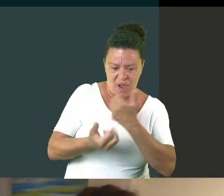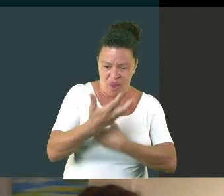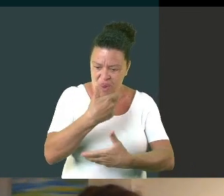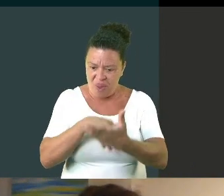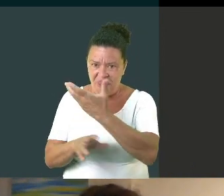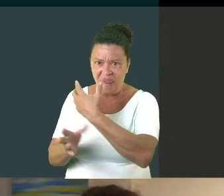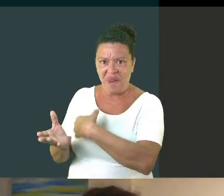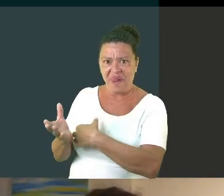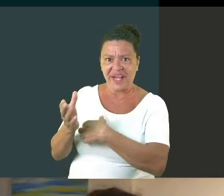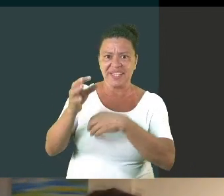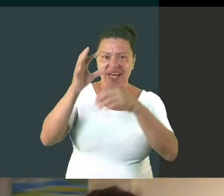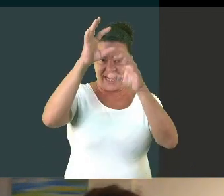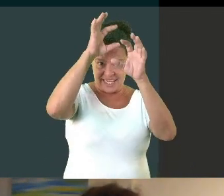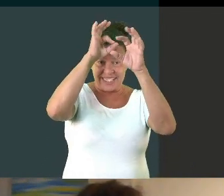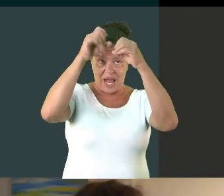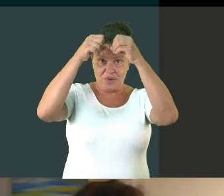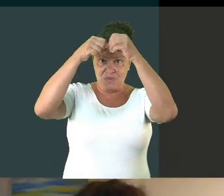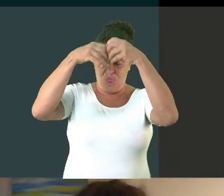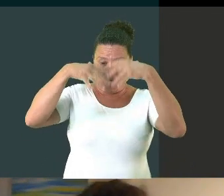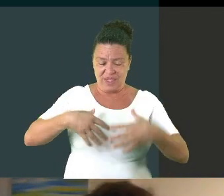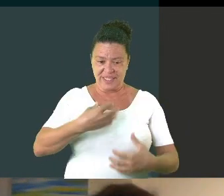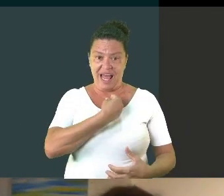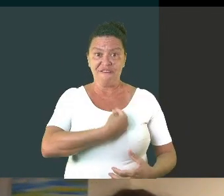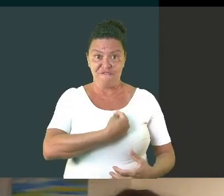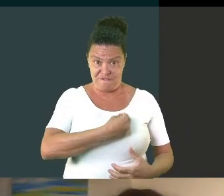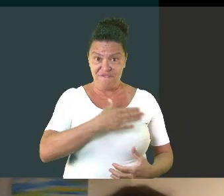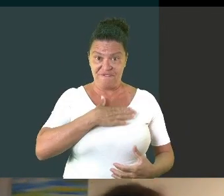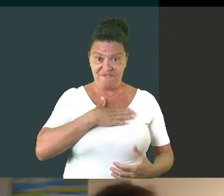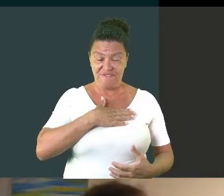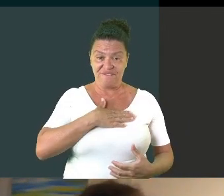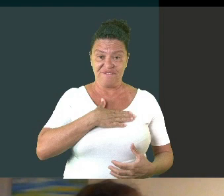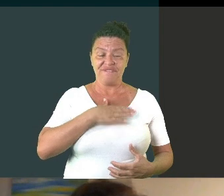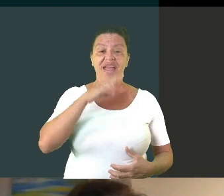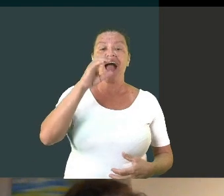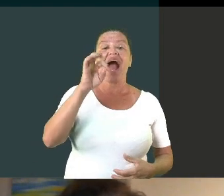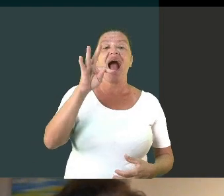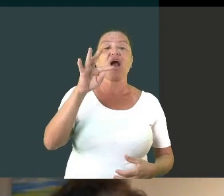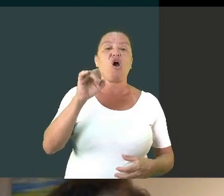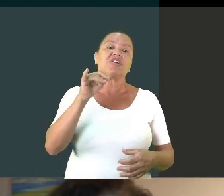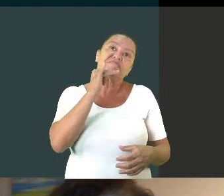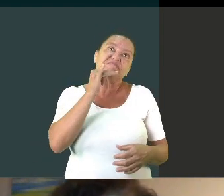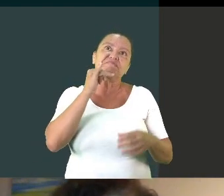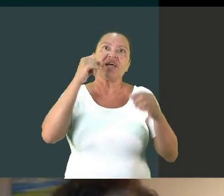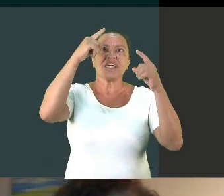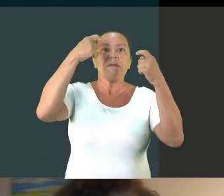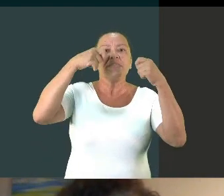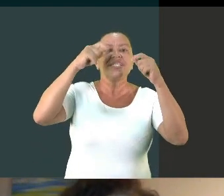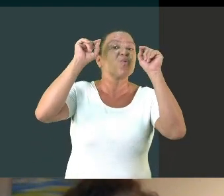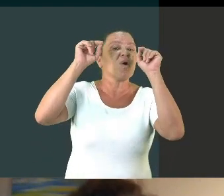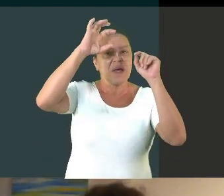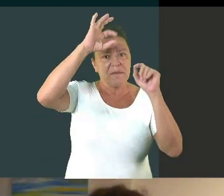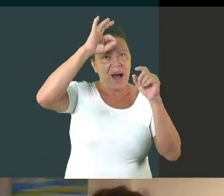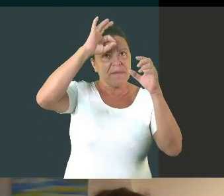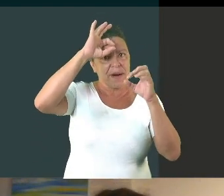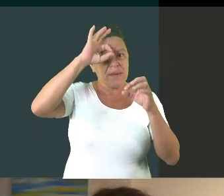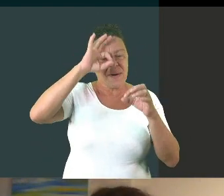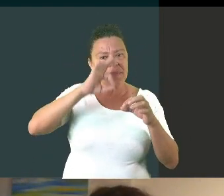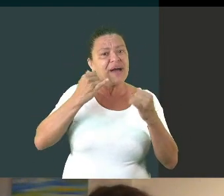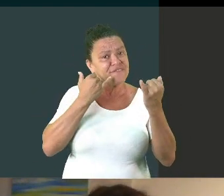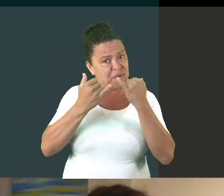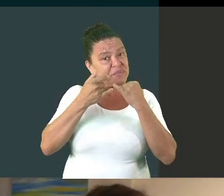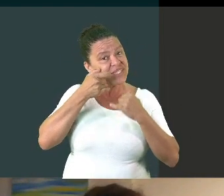cada setor de expansão da vida a cota correspondente às suas necessidades. Olha que